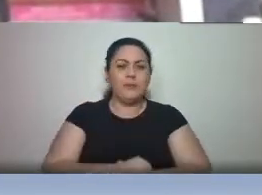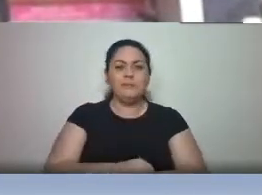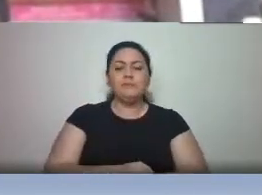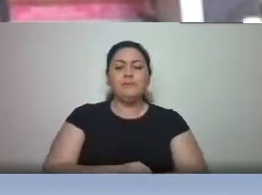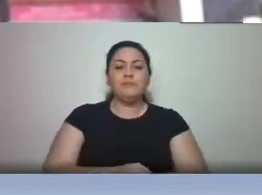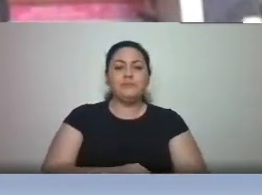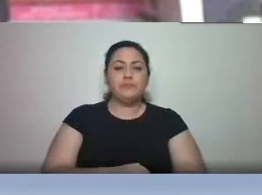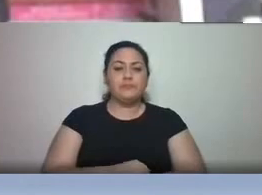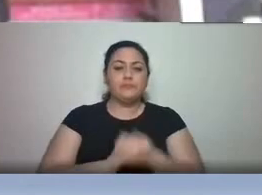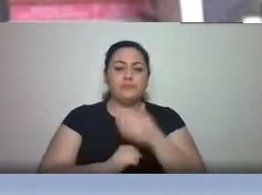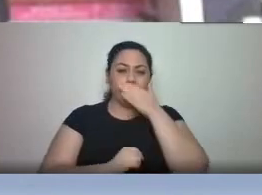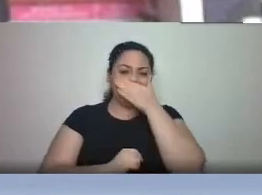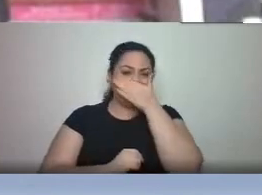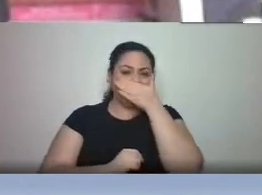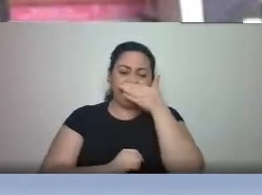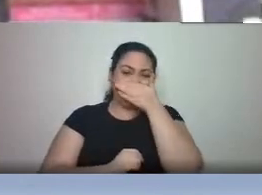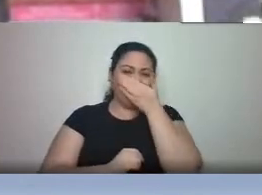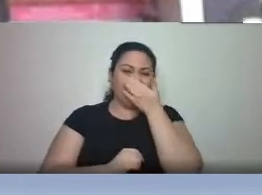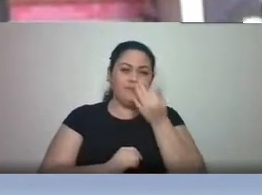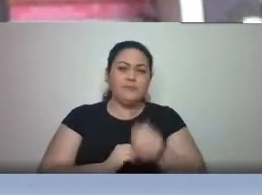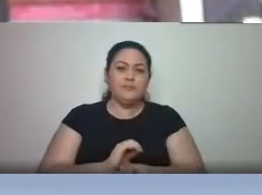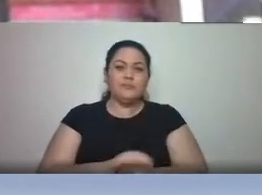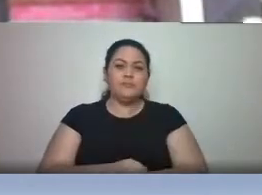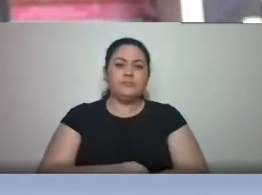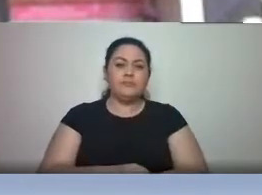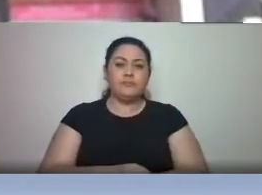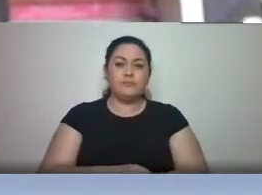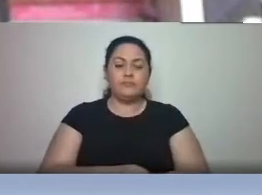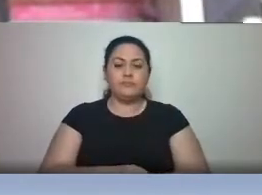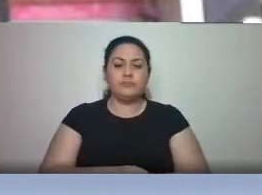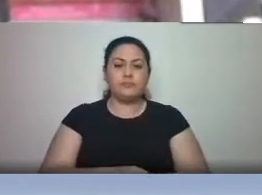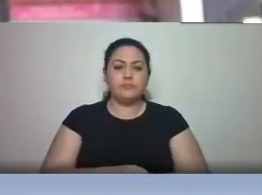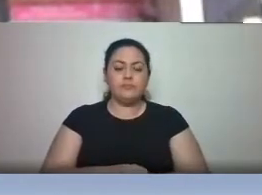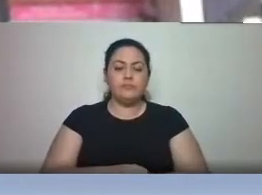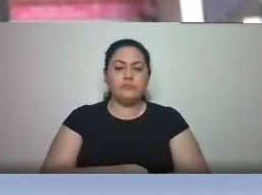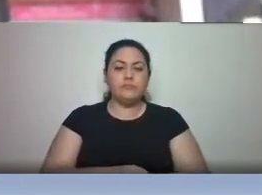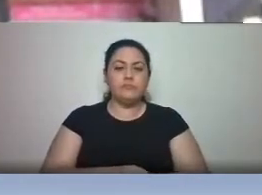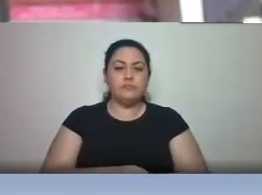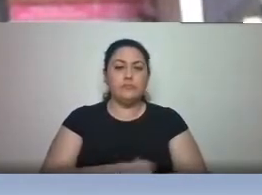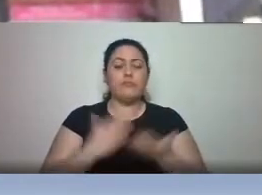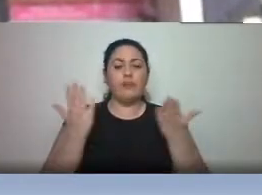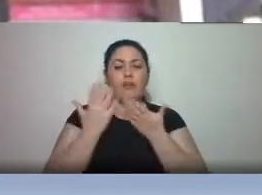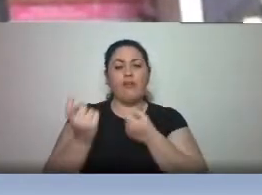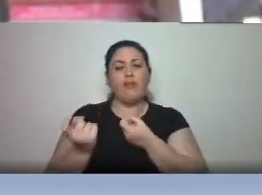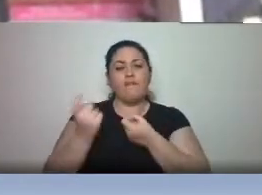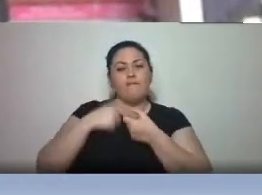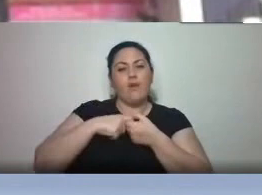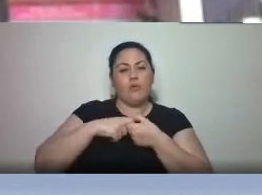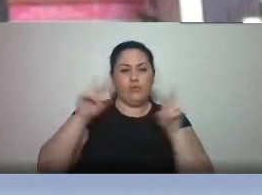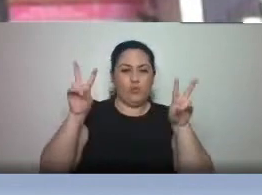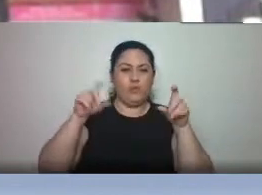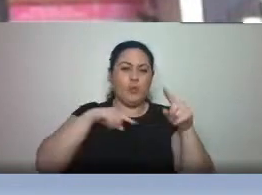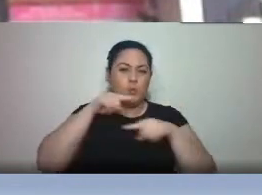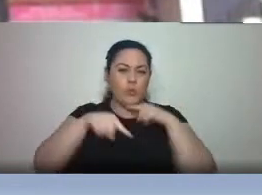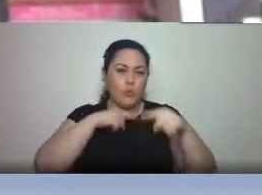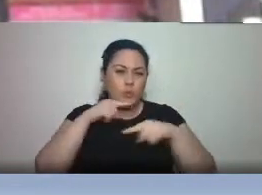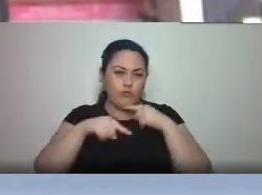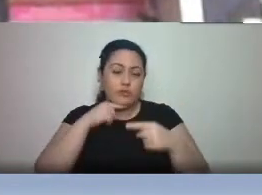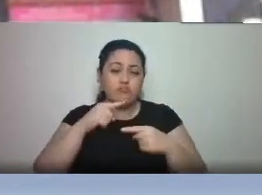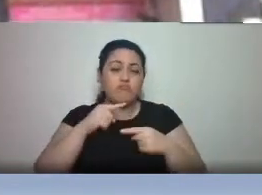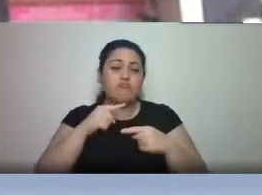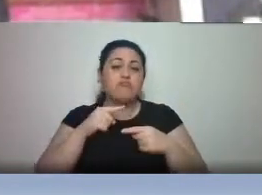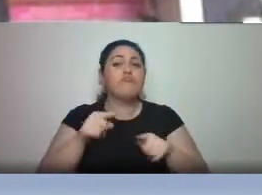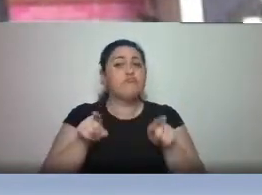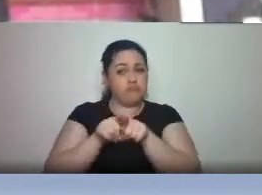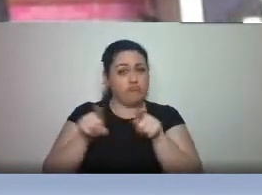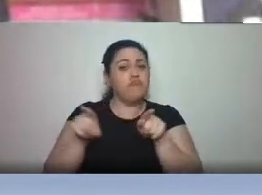voltando ao que a gente estava falando sobre todas essas nossas incertezas, Isso também mostrou